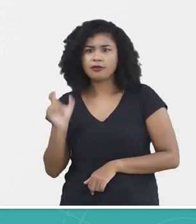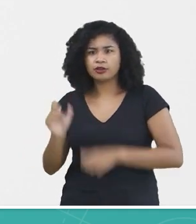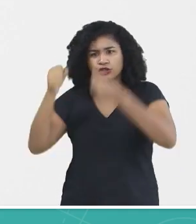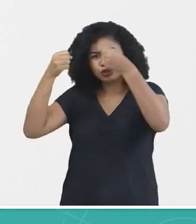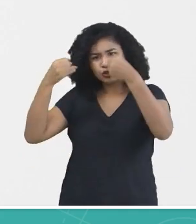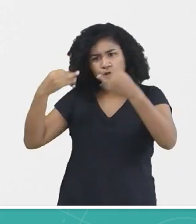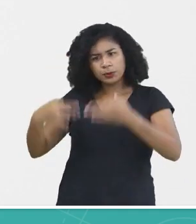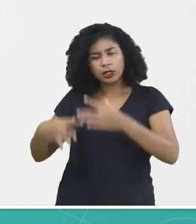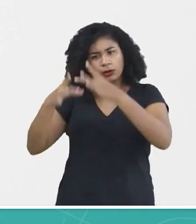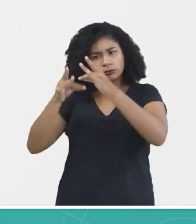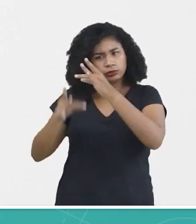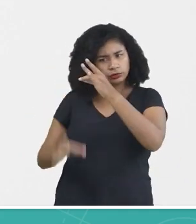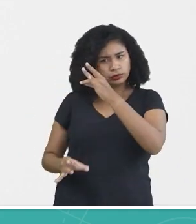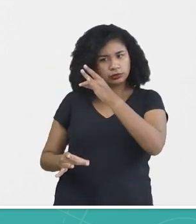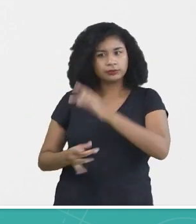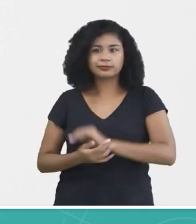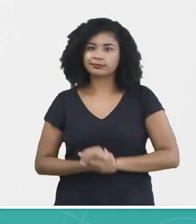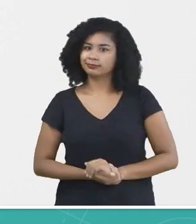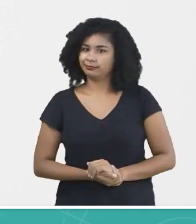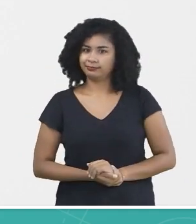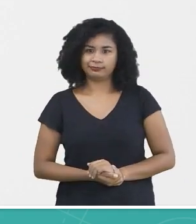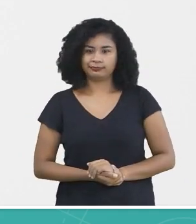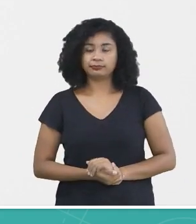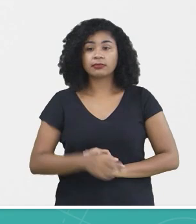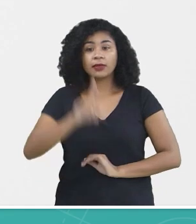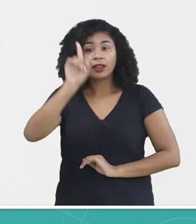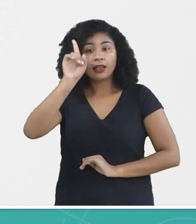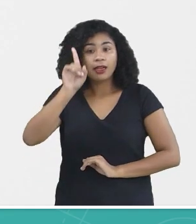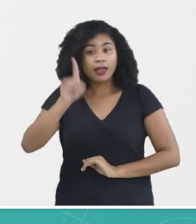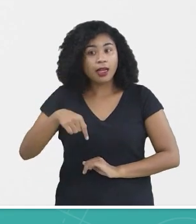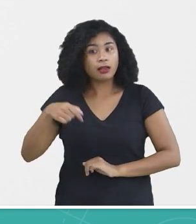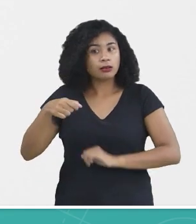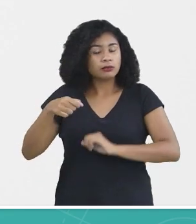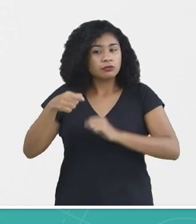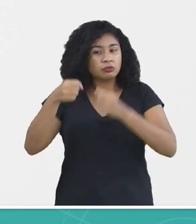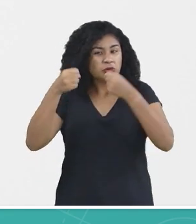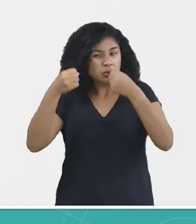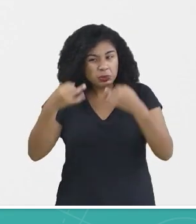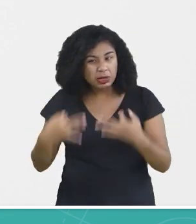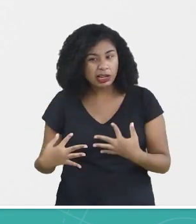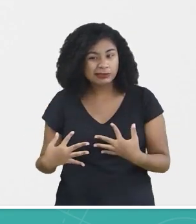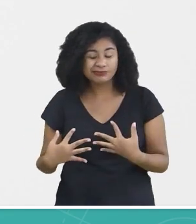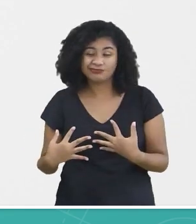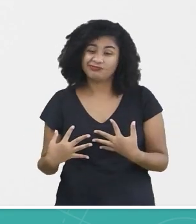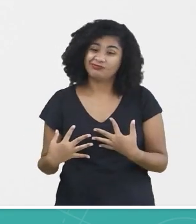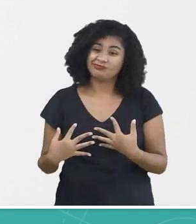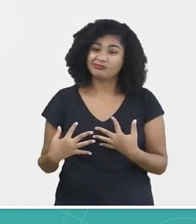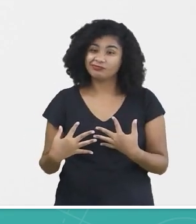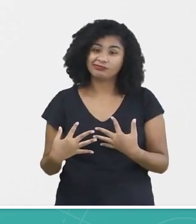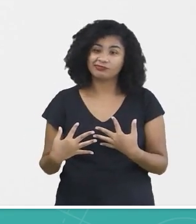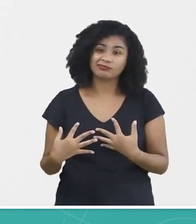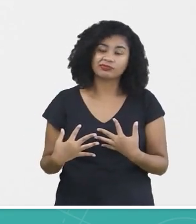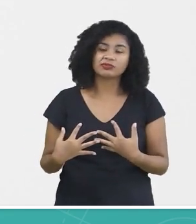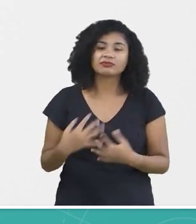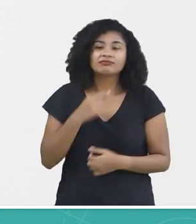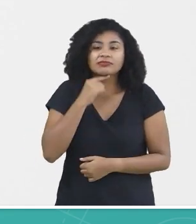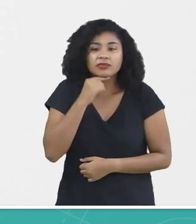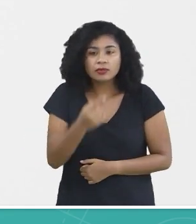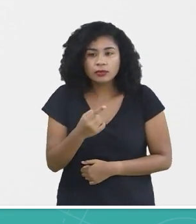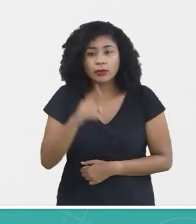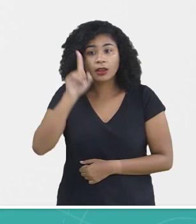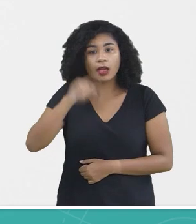aos seres, blá. Isso é uma definição. Reta, eu não consigo definir, porque é um